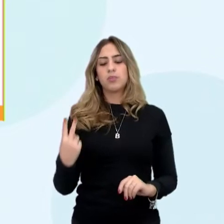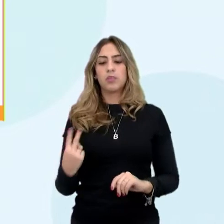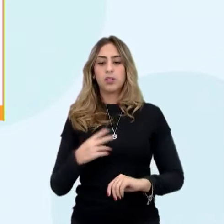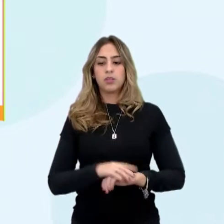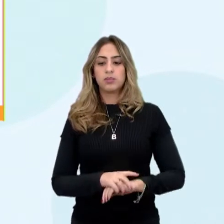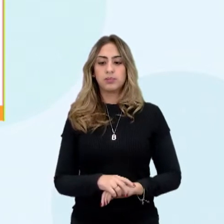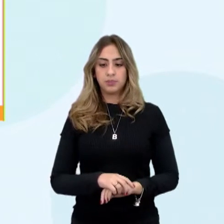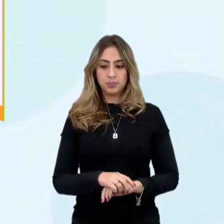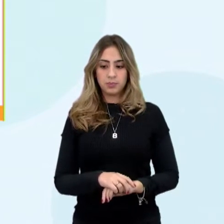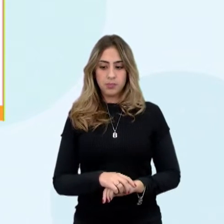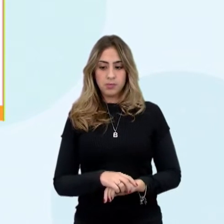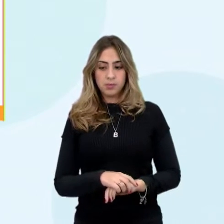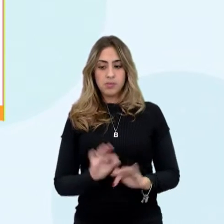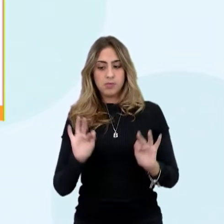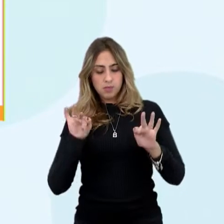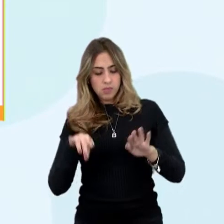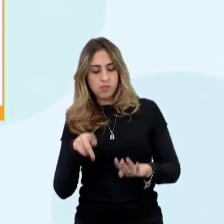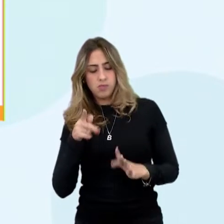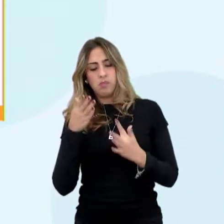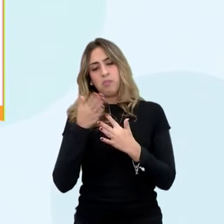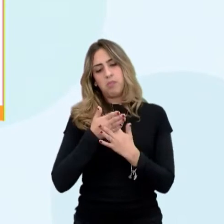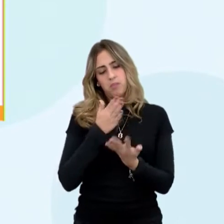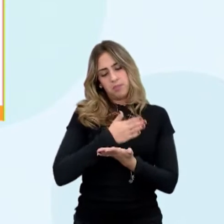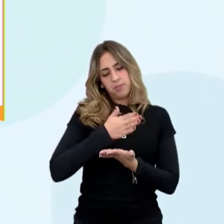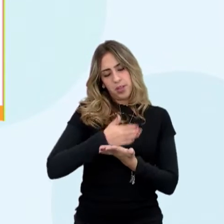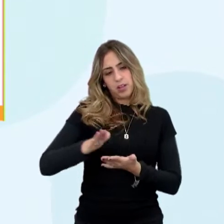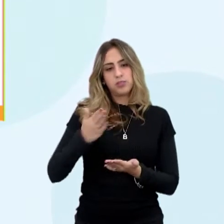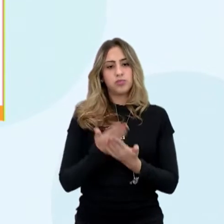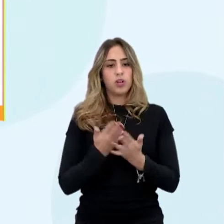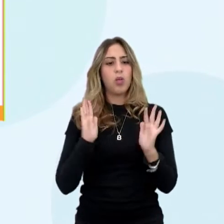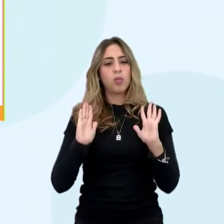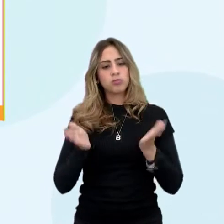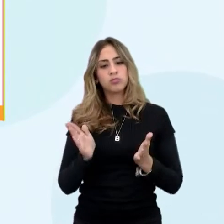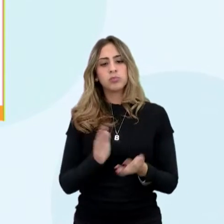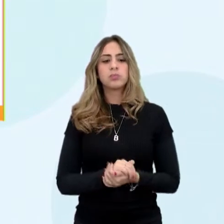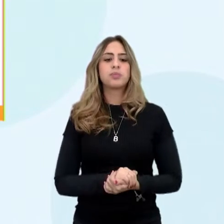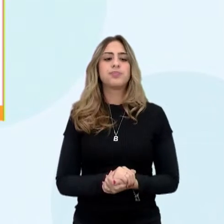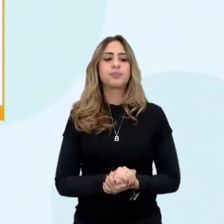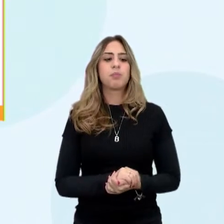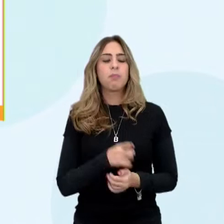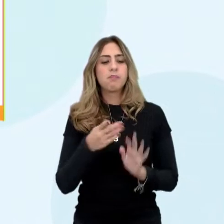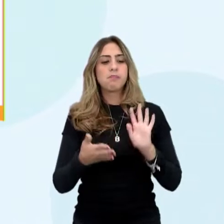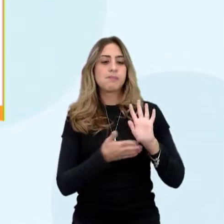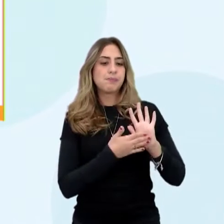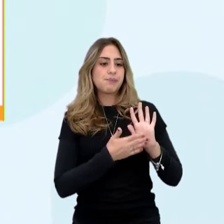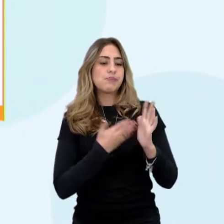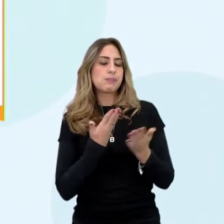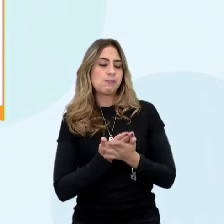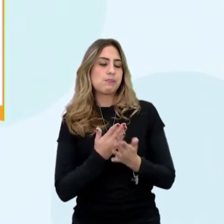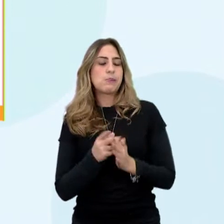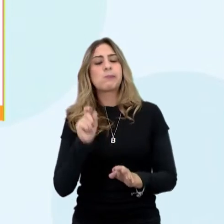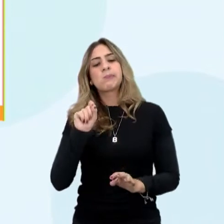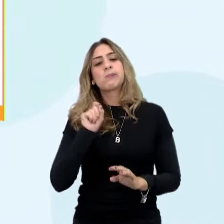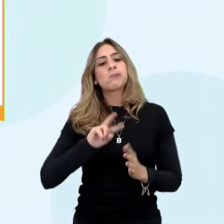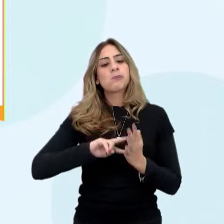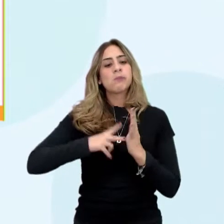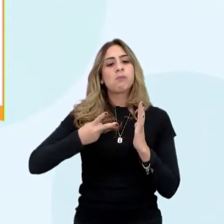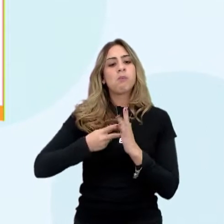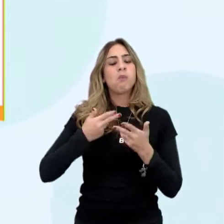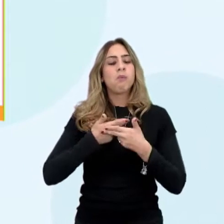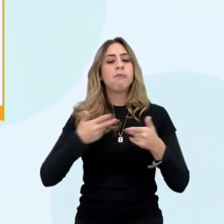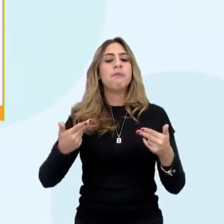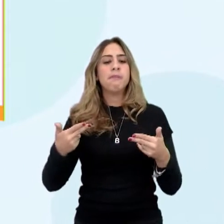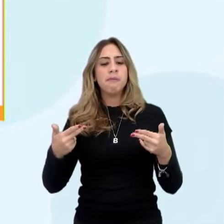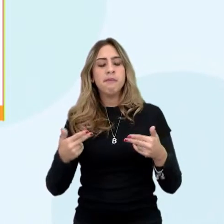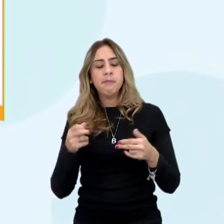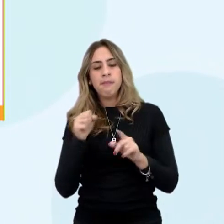né? Na realidade, tá ok? E aí o que acontece, tá? Estamos aí. A proposta dessa aula é que se identifiquem alguns indicadores